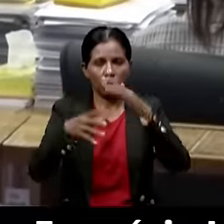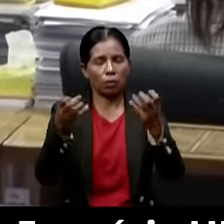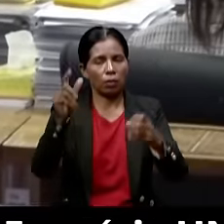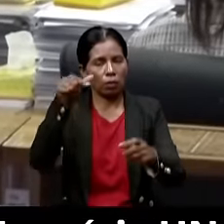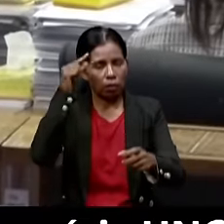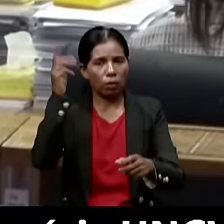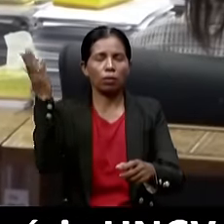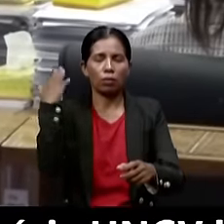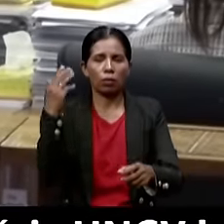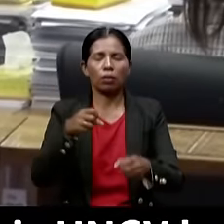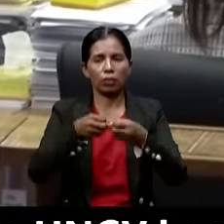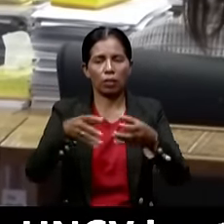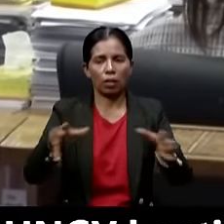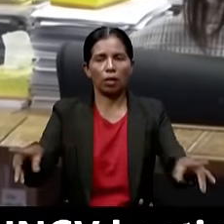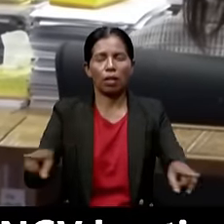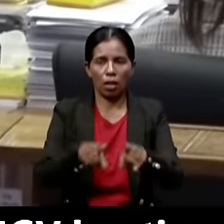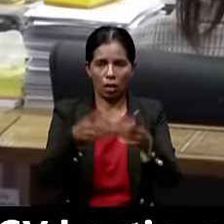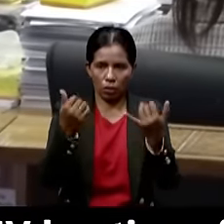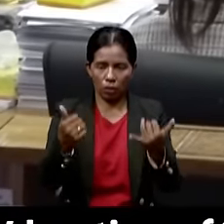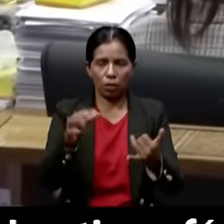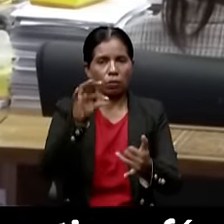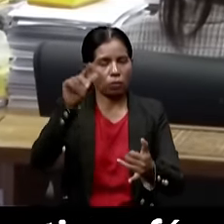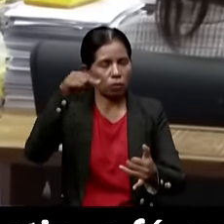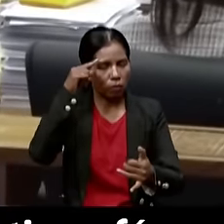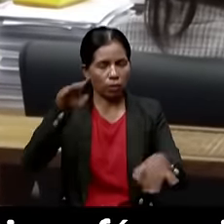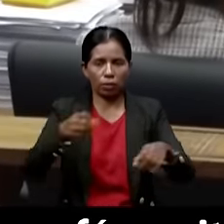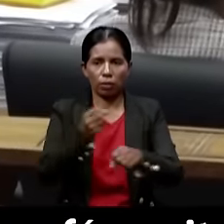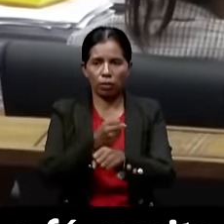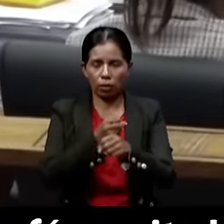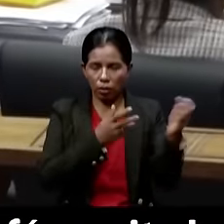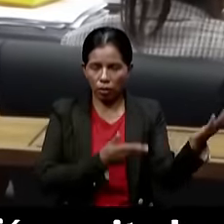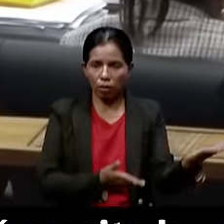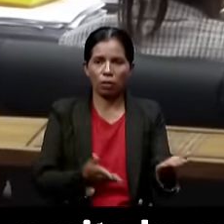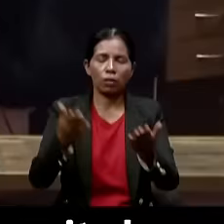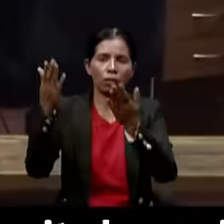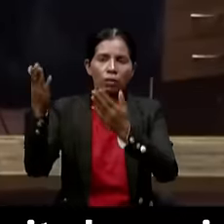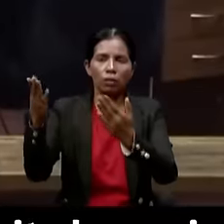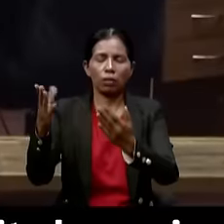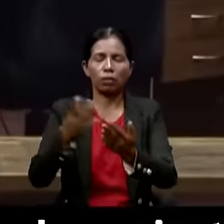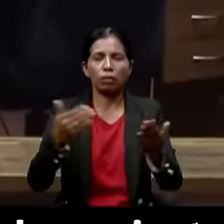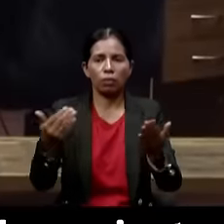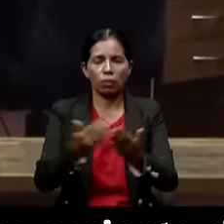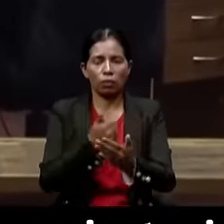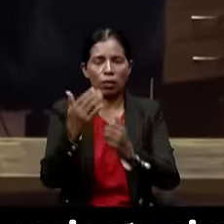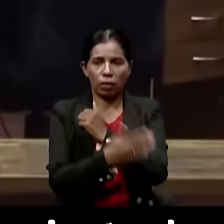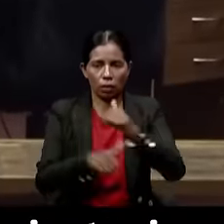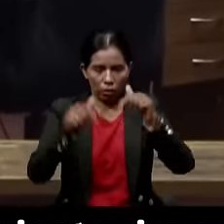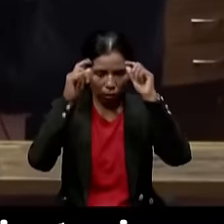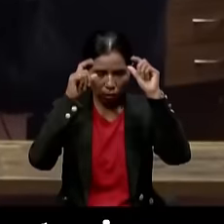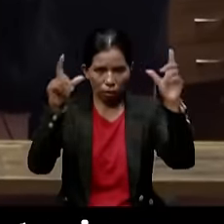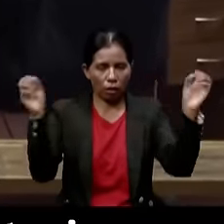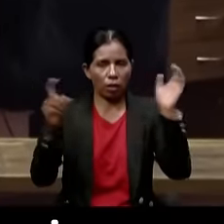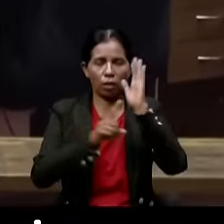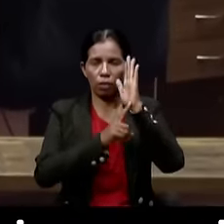governo anterior husi kela nura daun ne nono governo esforço hela hodi lori ona aninfumba na São Timor-Leste la